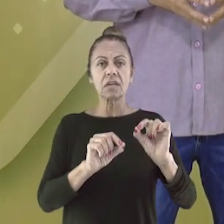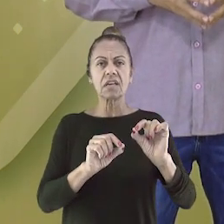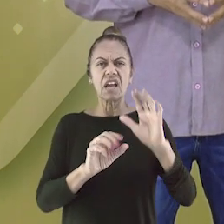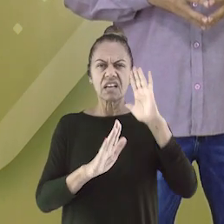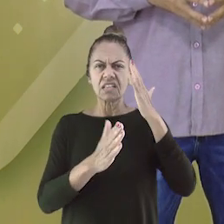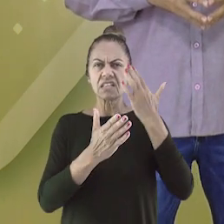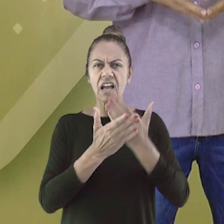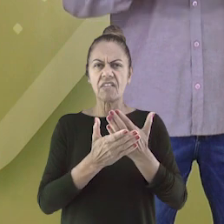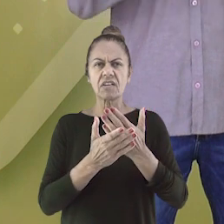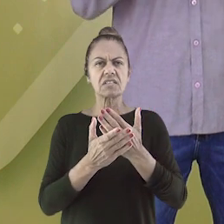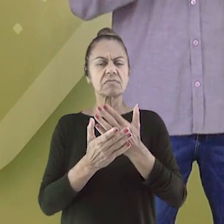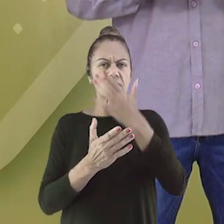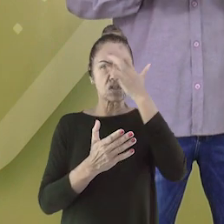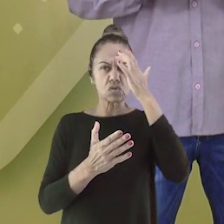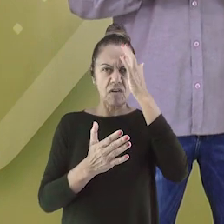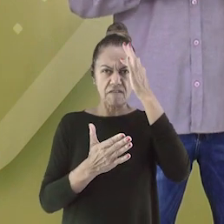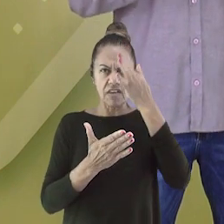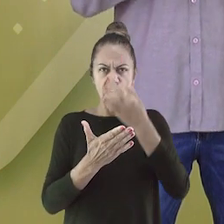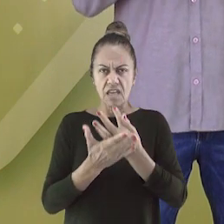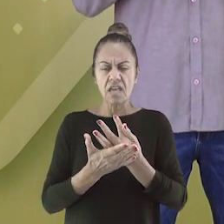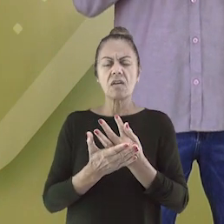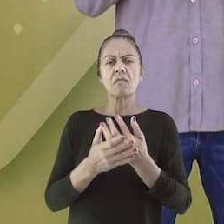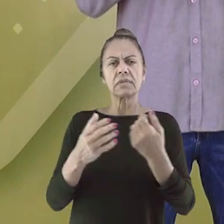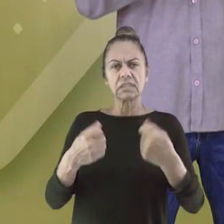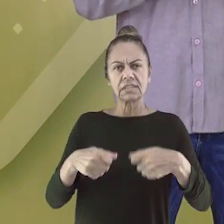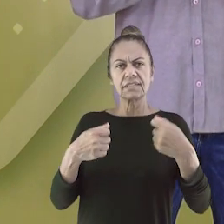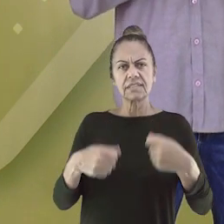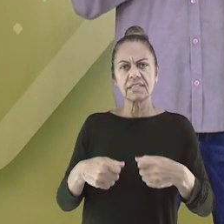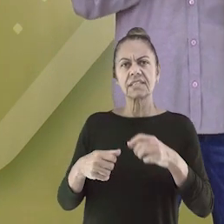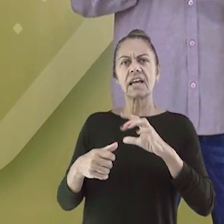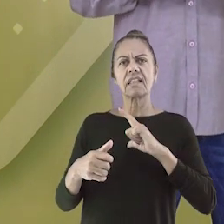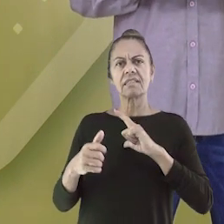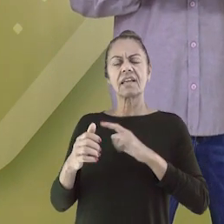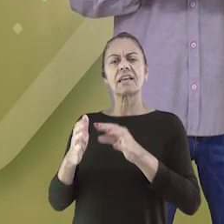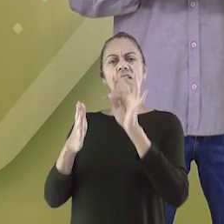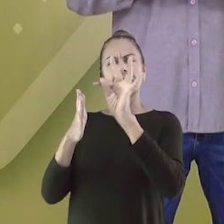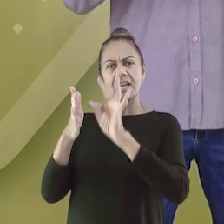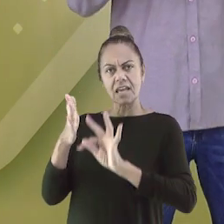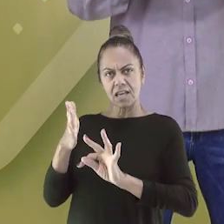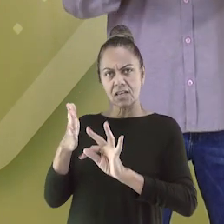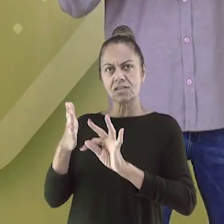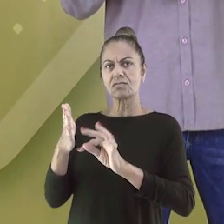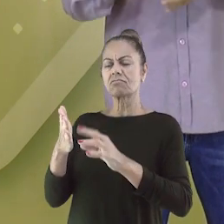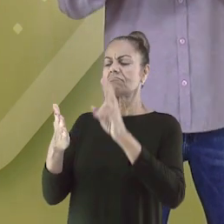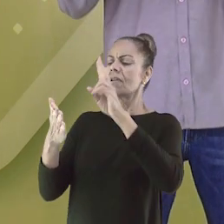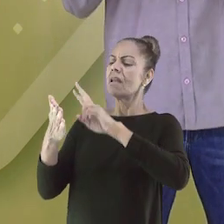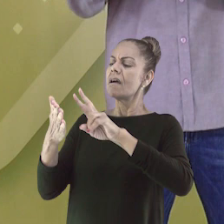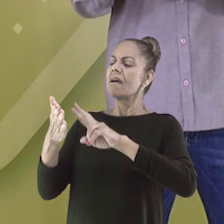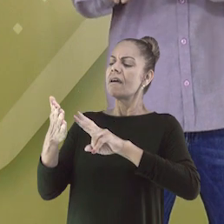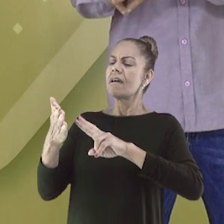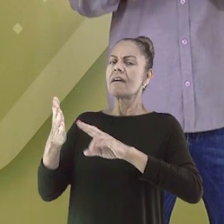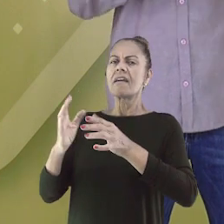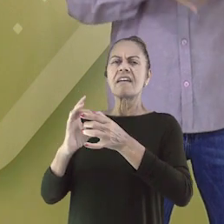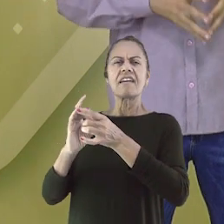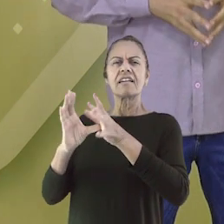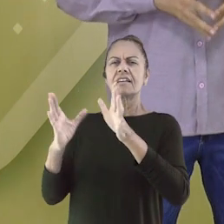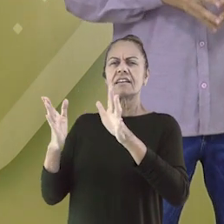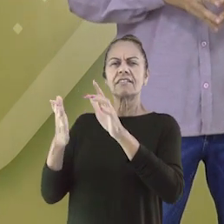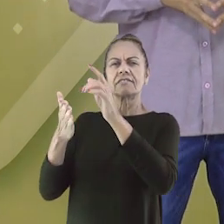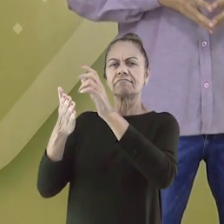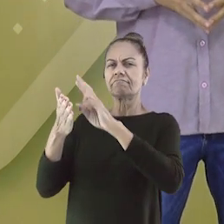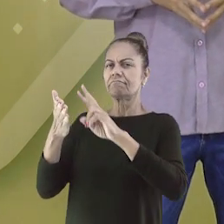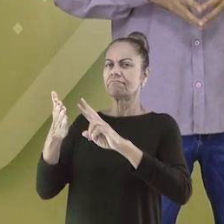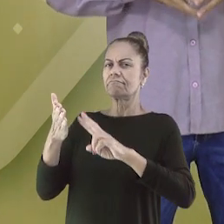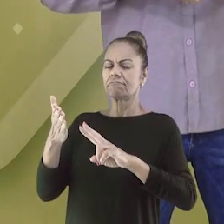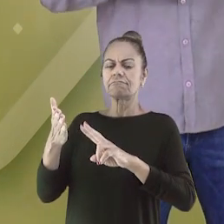pois acreditava-se que os fiéis deveriam ter acesso aos textos sagrados sem a necessidade da intermediação dos